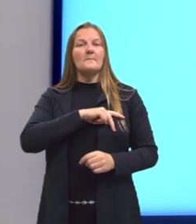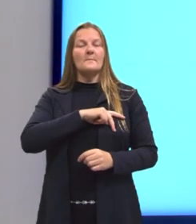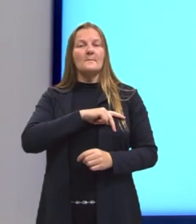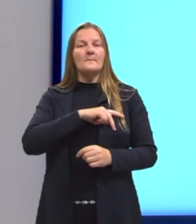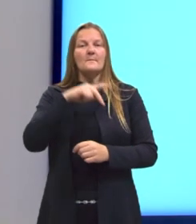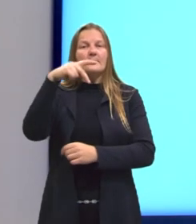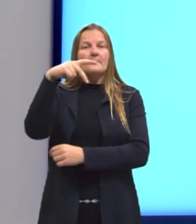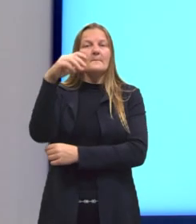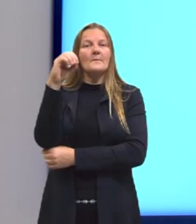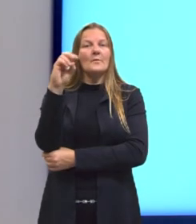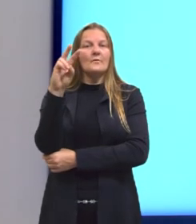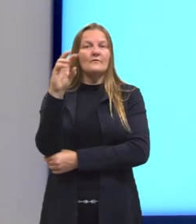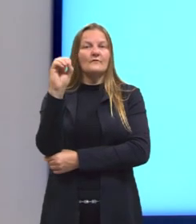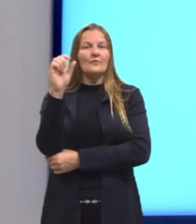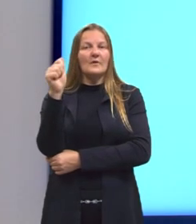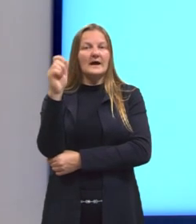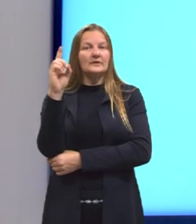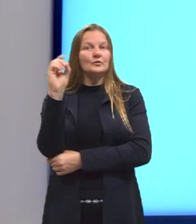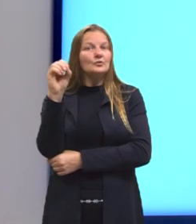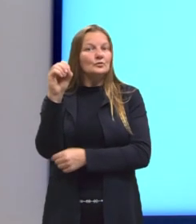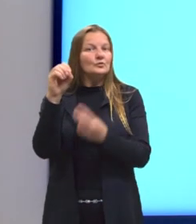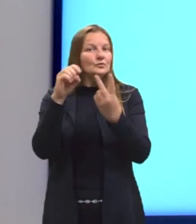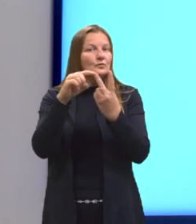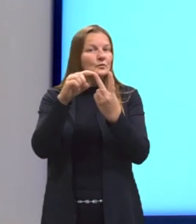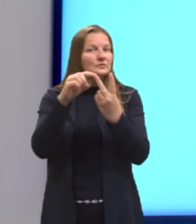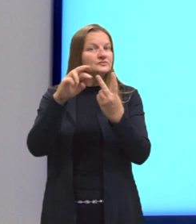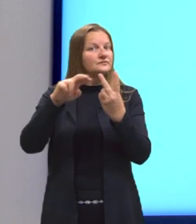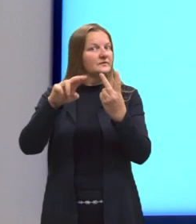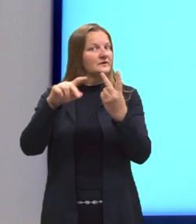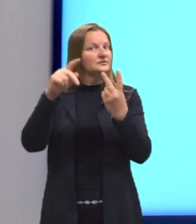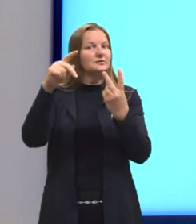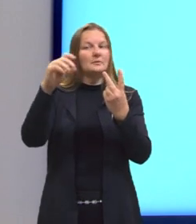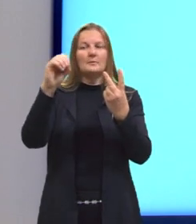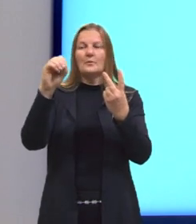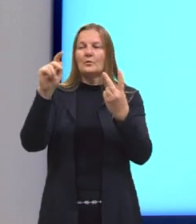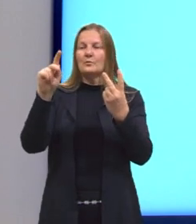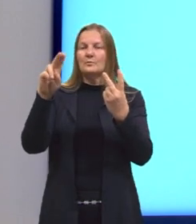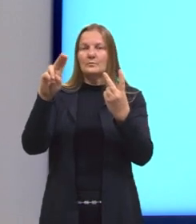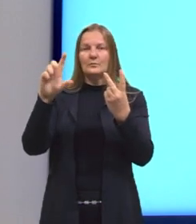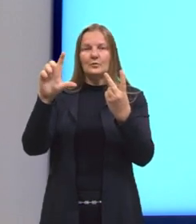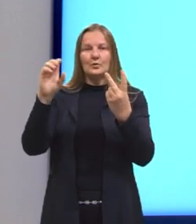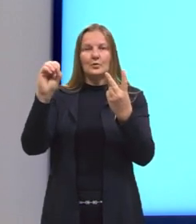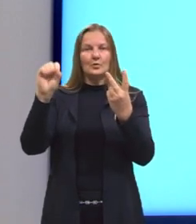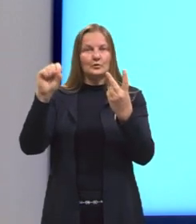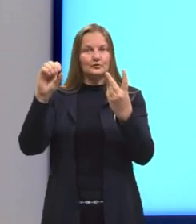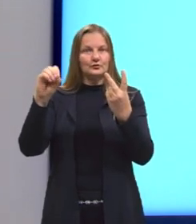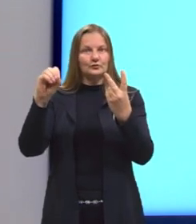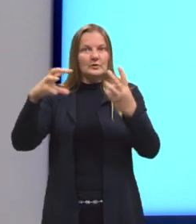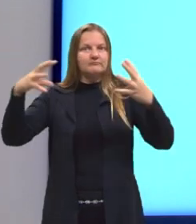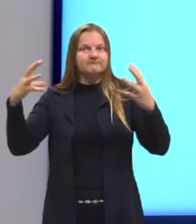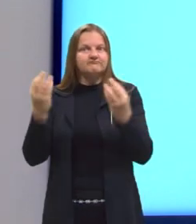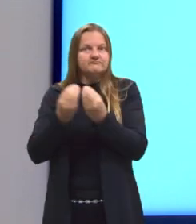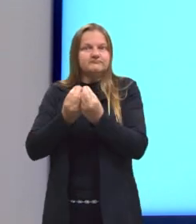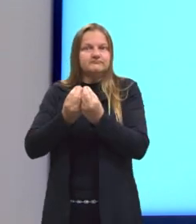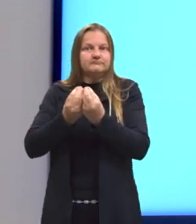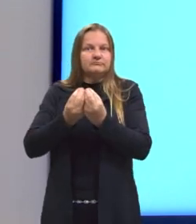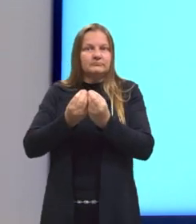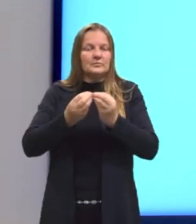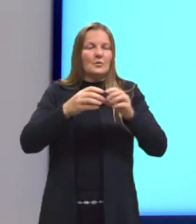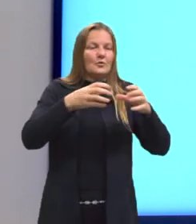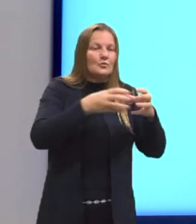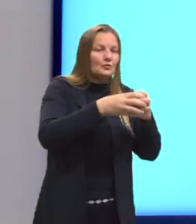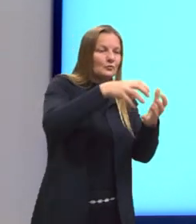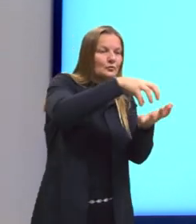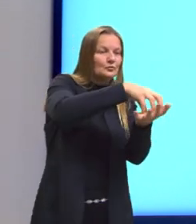tá agonizado é interessante a gente ver e entender o que que é populoso que quer povoado Qual a diferença entre eles e aí